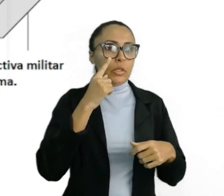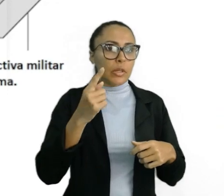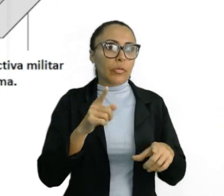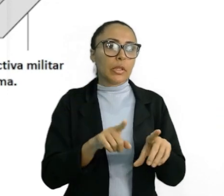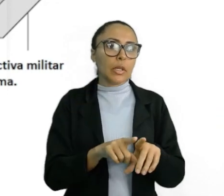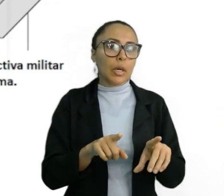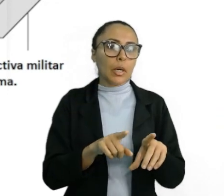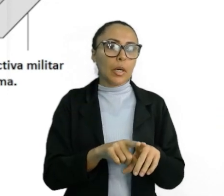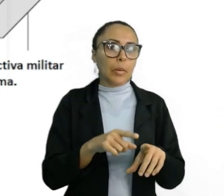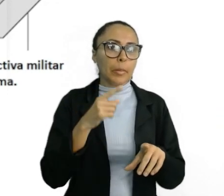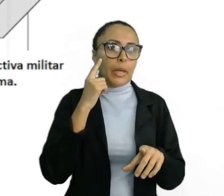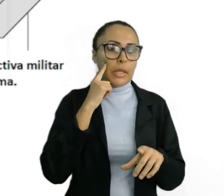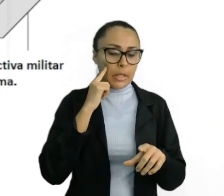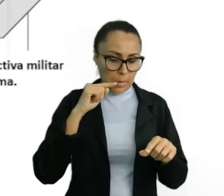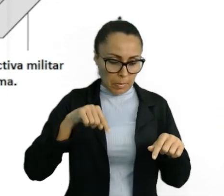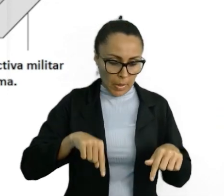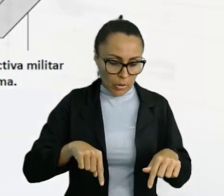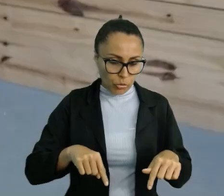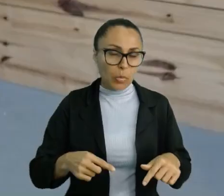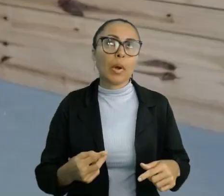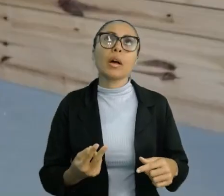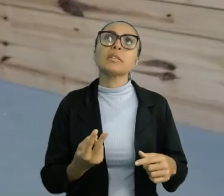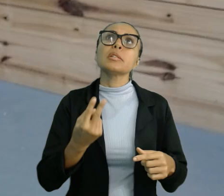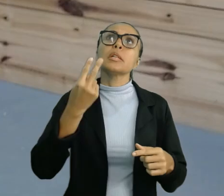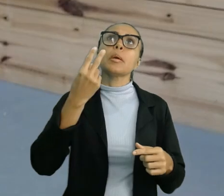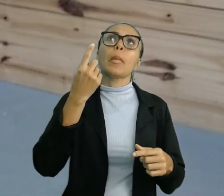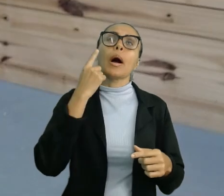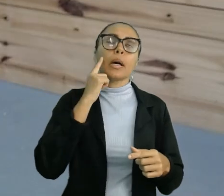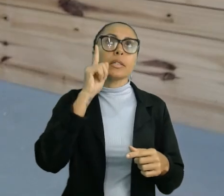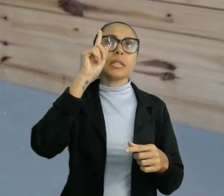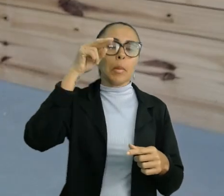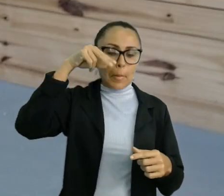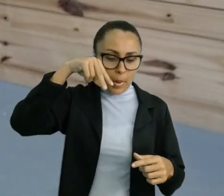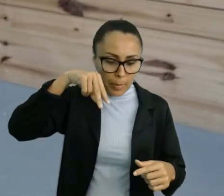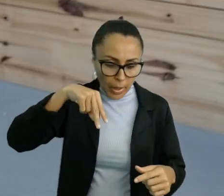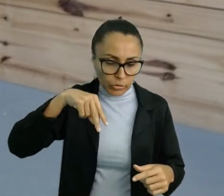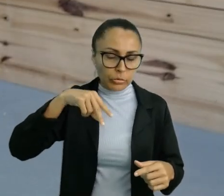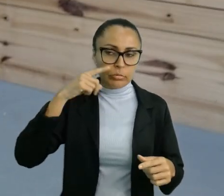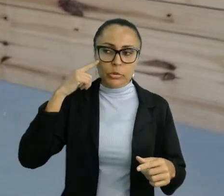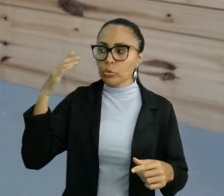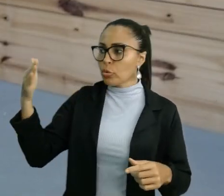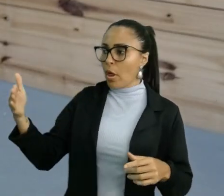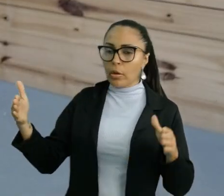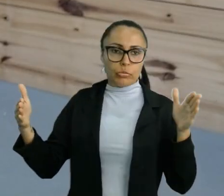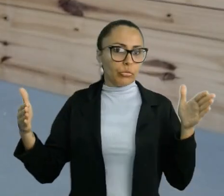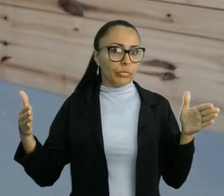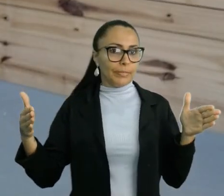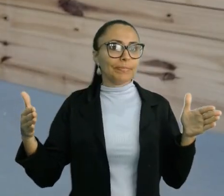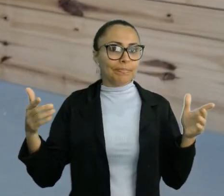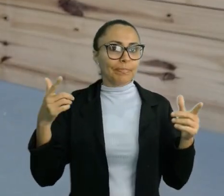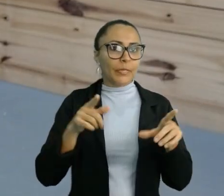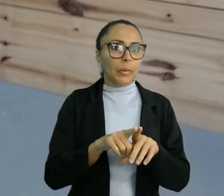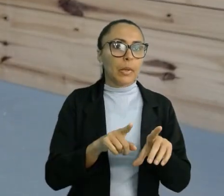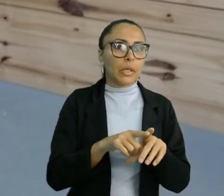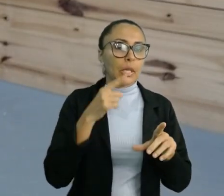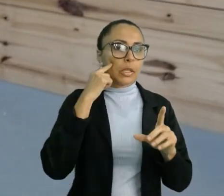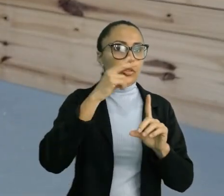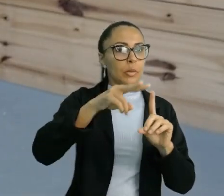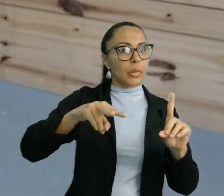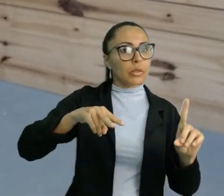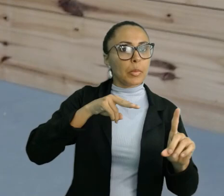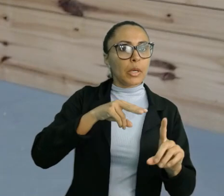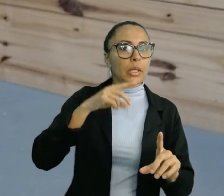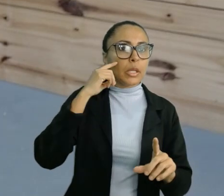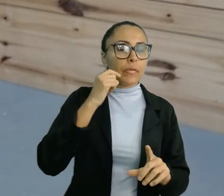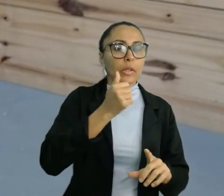de baixo para cima, de cima para baixo e dos lados, que são justamente as perspectivas a partir de 1,